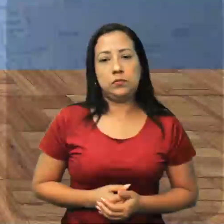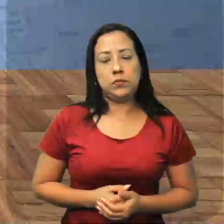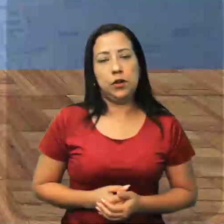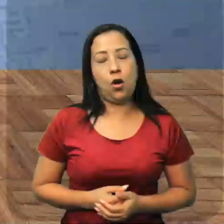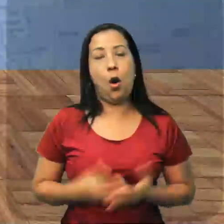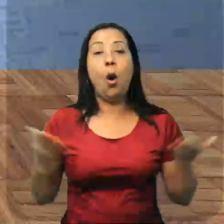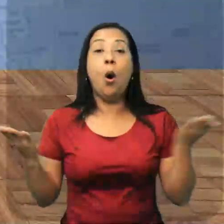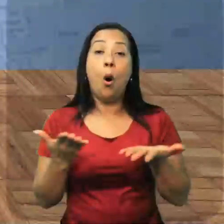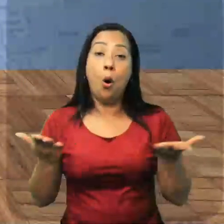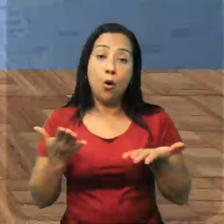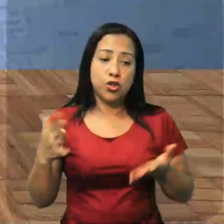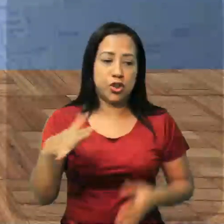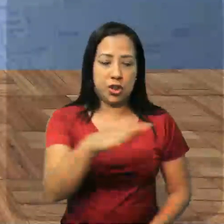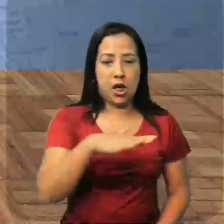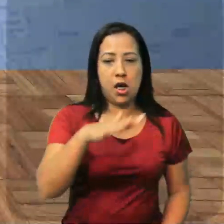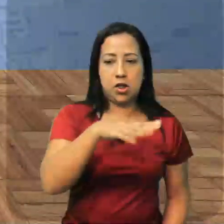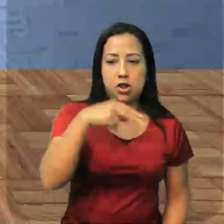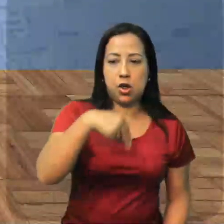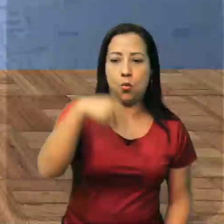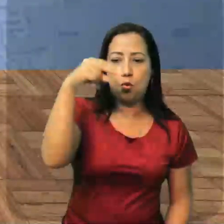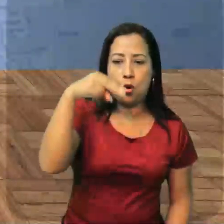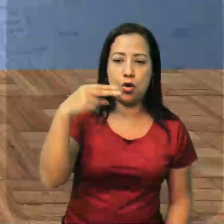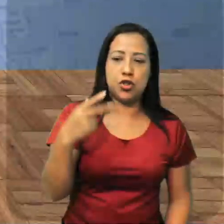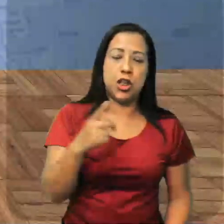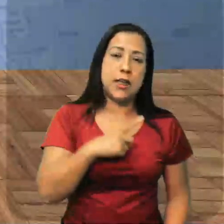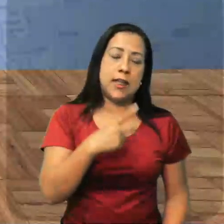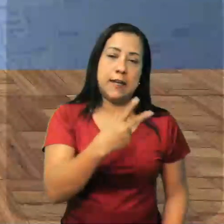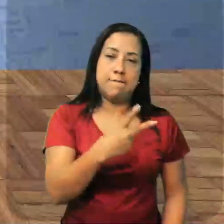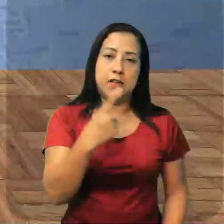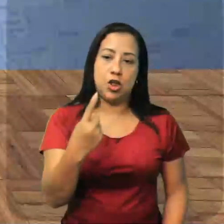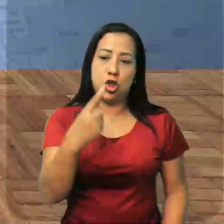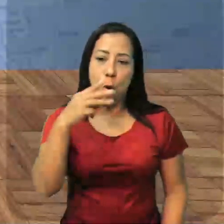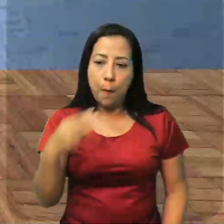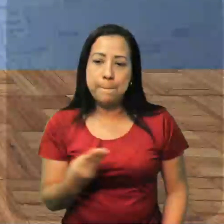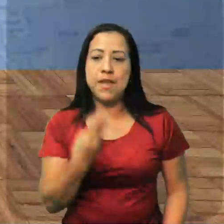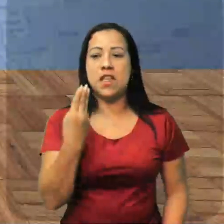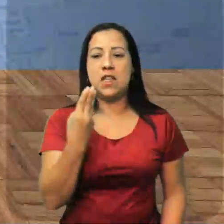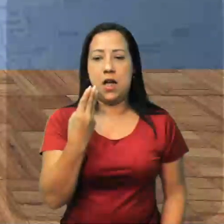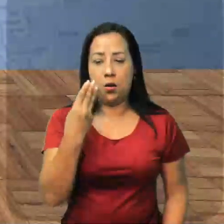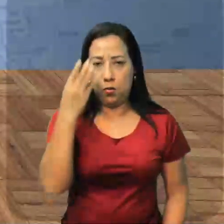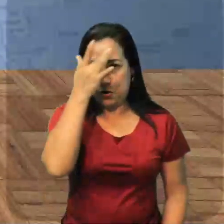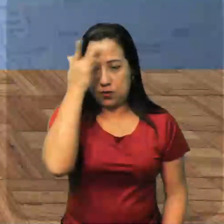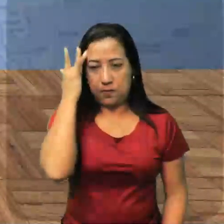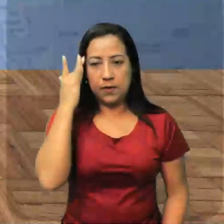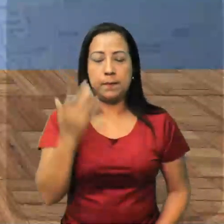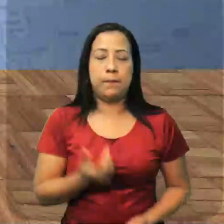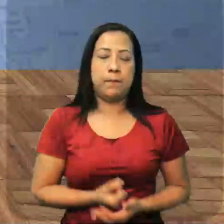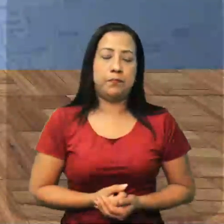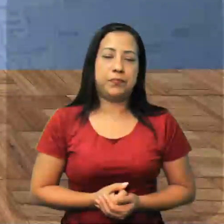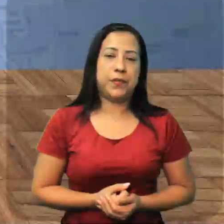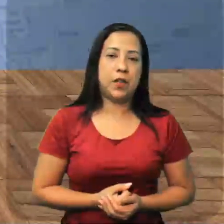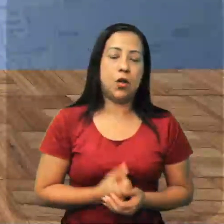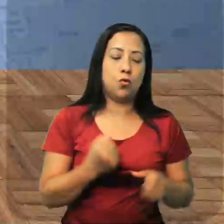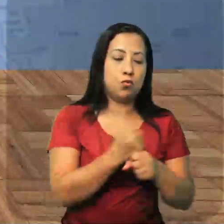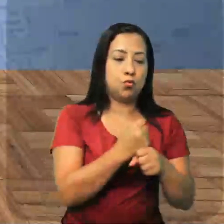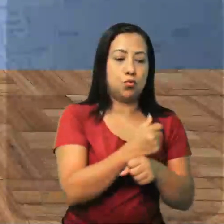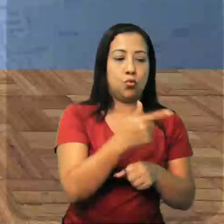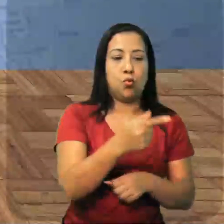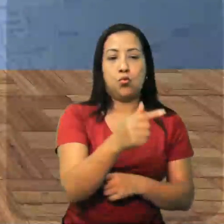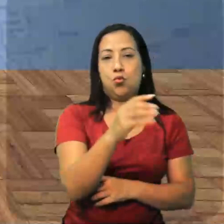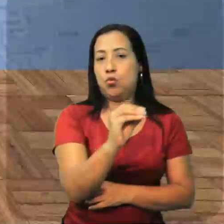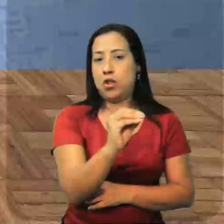Hoje a região Norte do Brasil tem 21 milhões de habitantes. Nos anos 70 não passava de